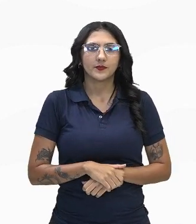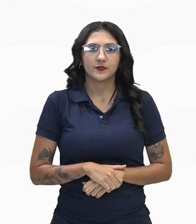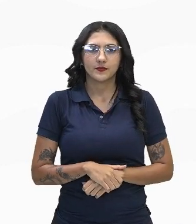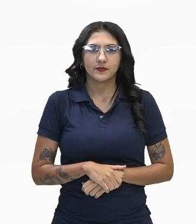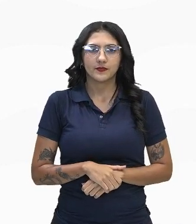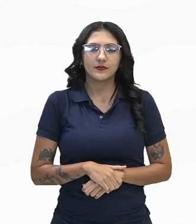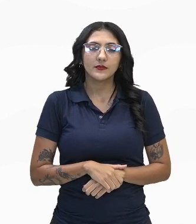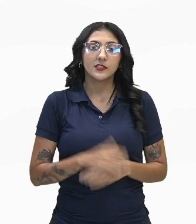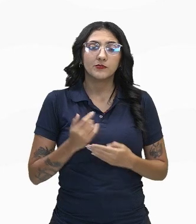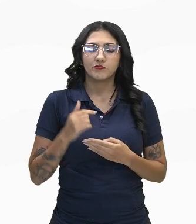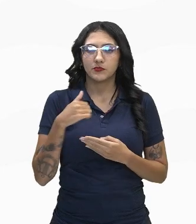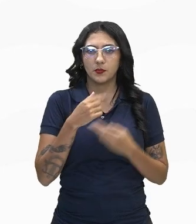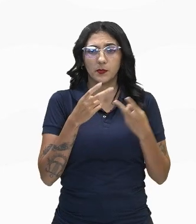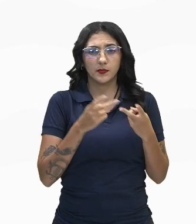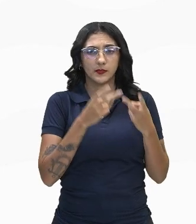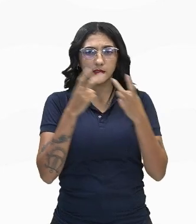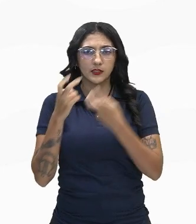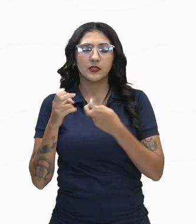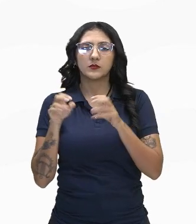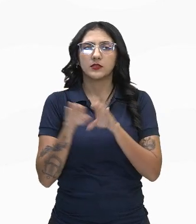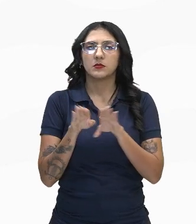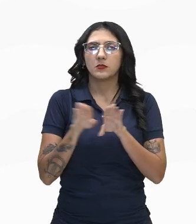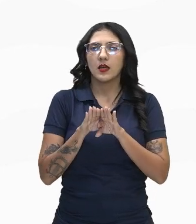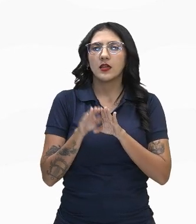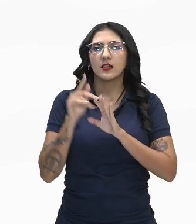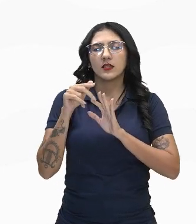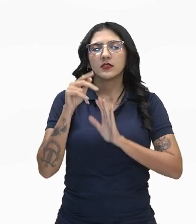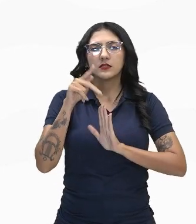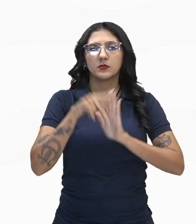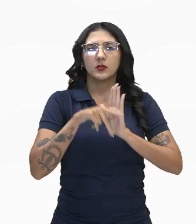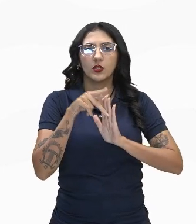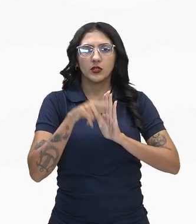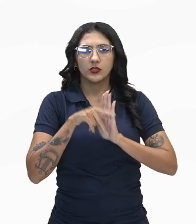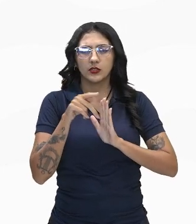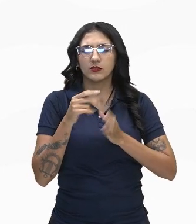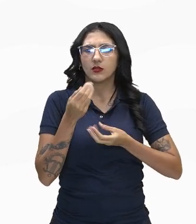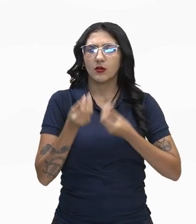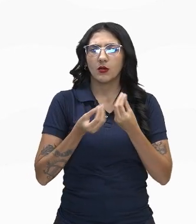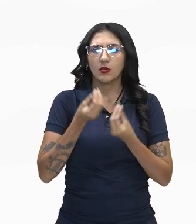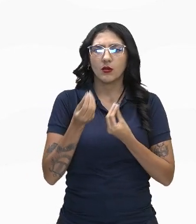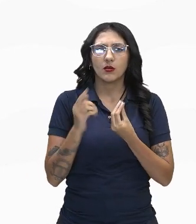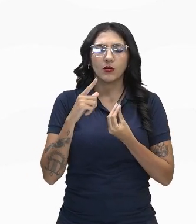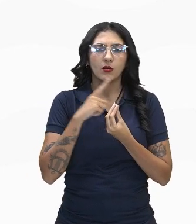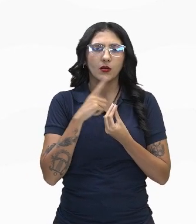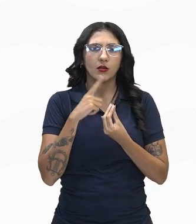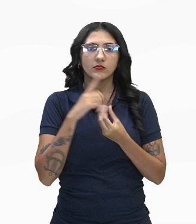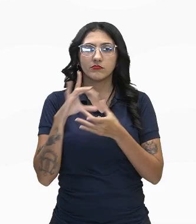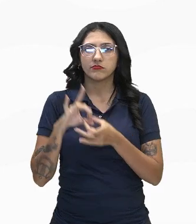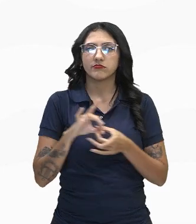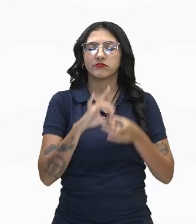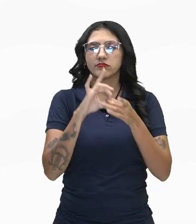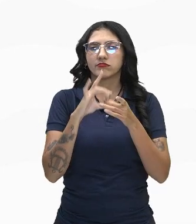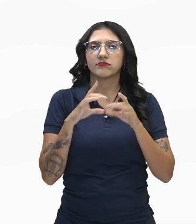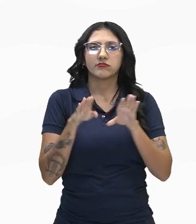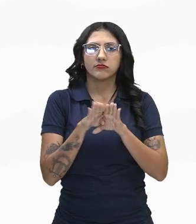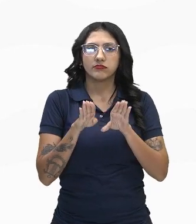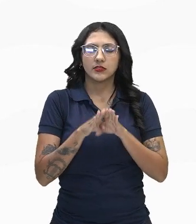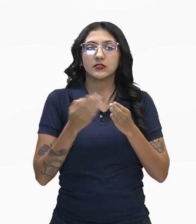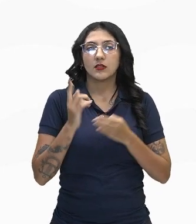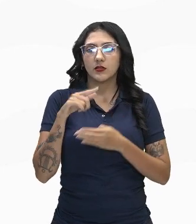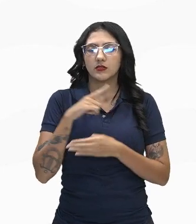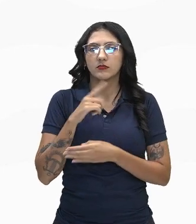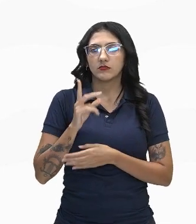observa atualmente, né, o projeto Calha Norte, como é que ele vai estar inserido aí, ele vai permanecer ativo